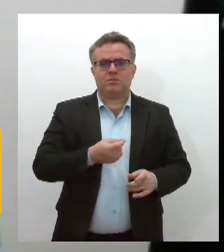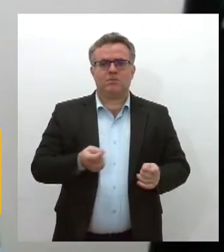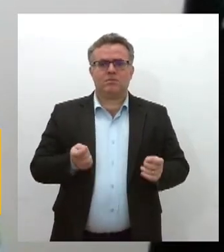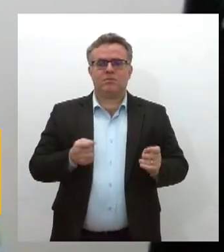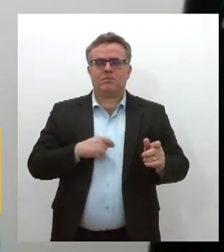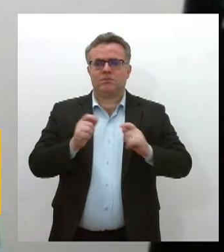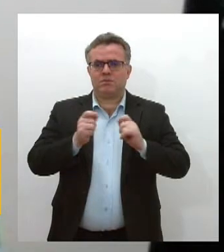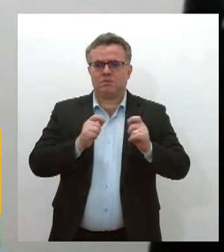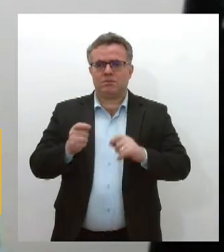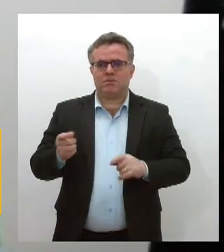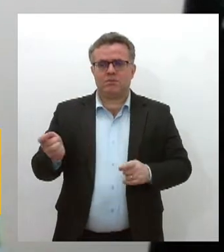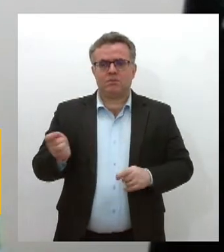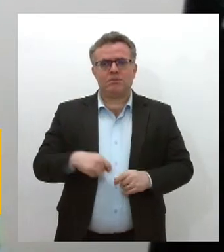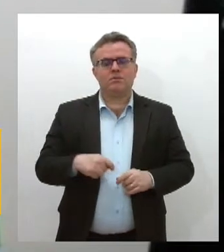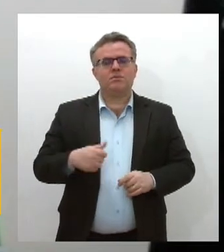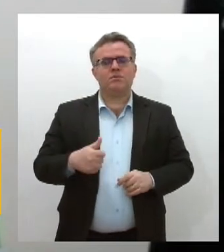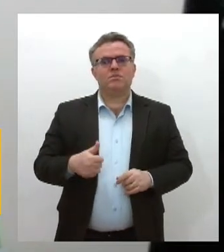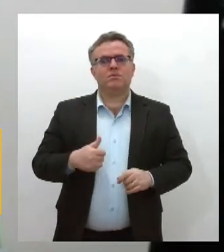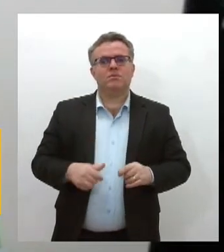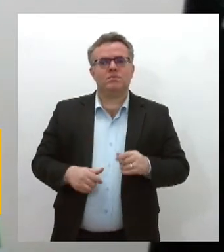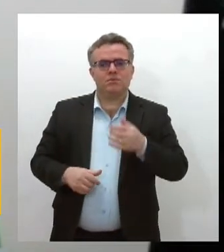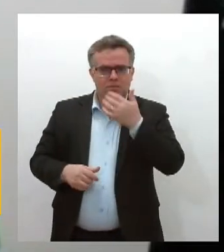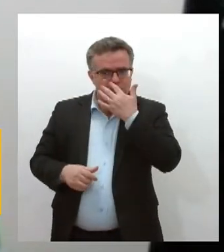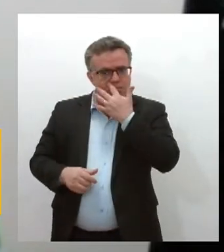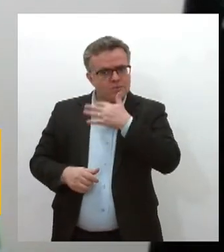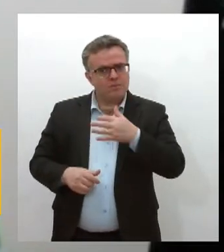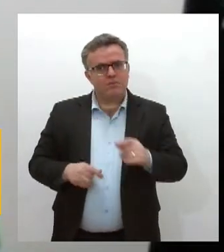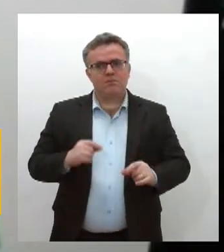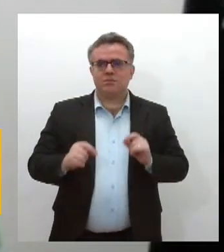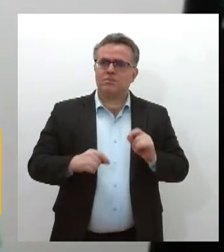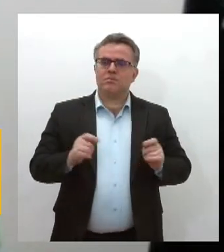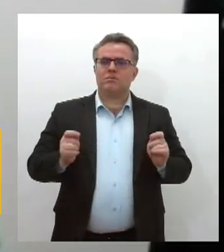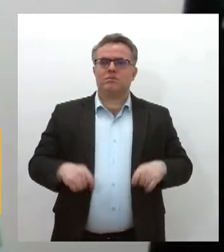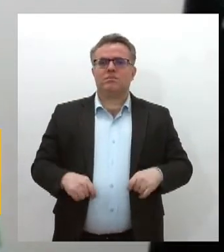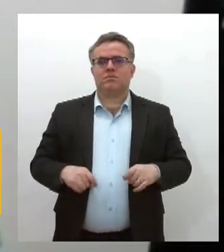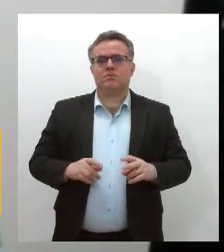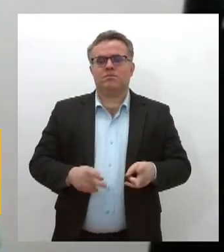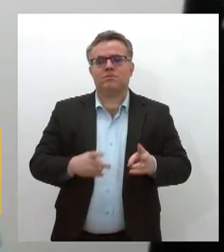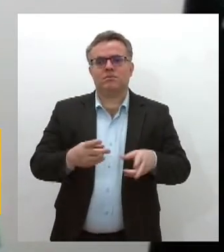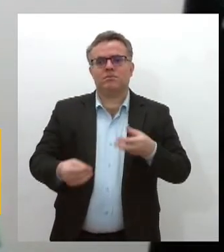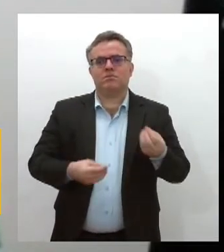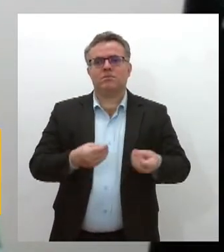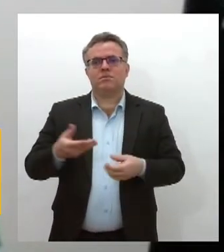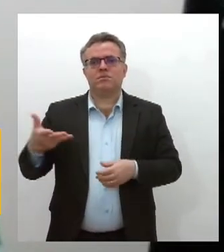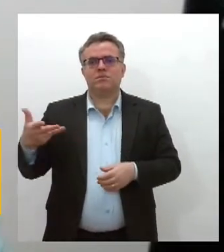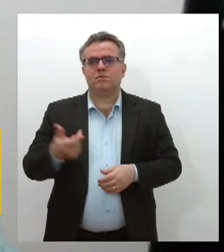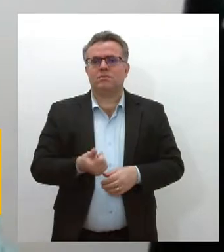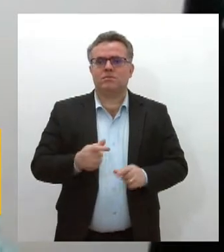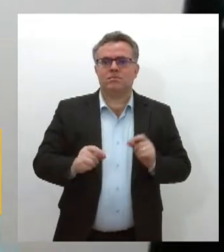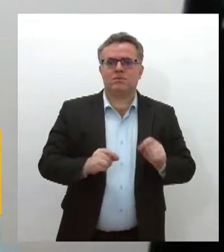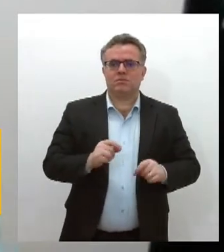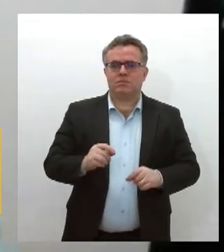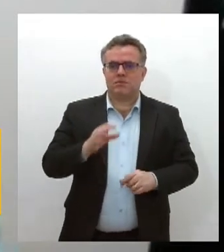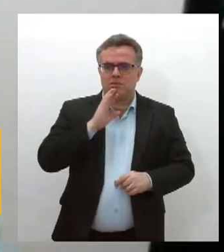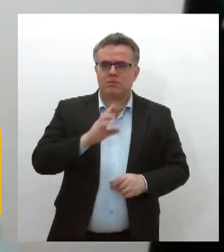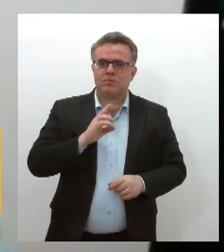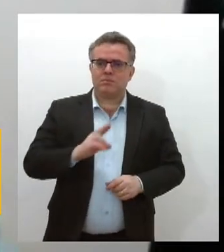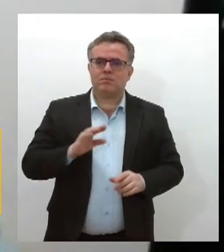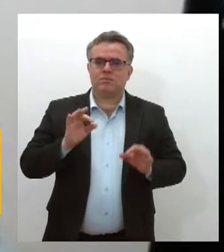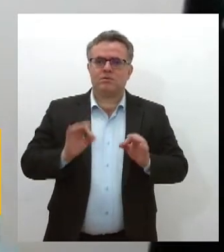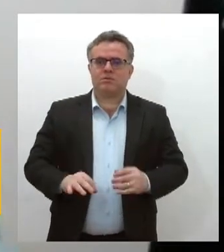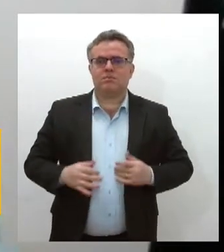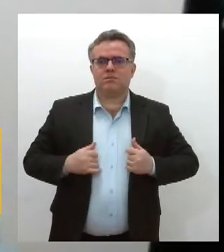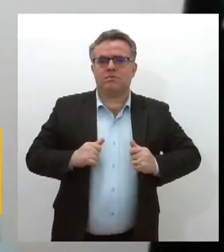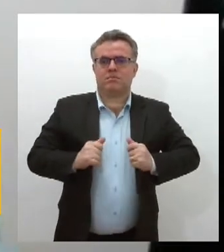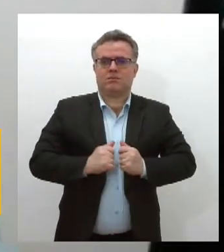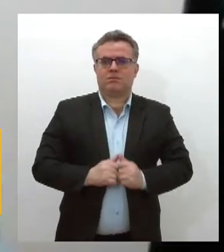realizada. Lembrando que ele basta ele encontrar um morador apto para responder o questionário, um questionário simples, ele